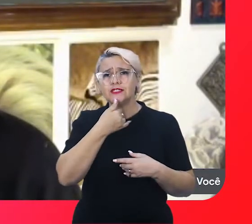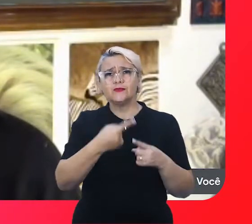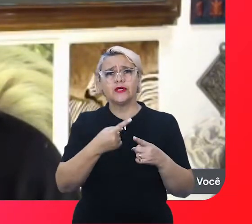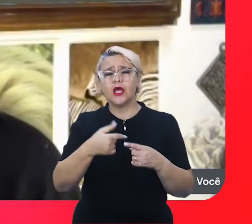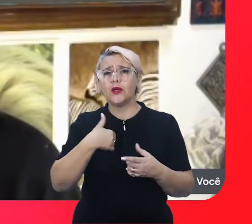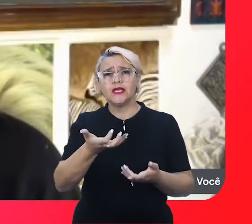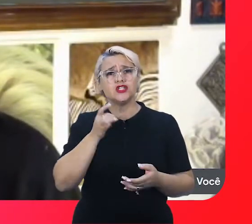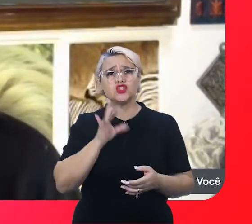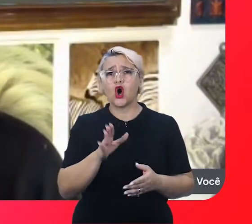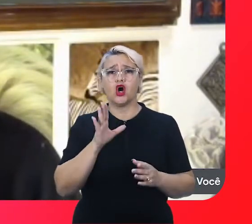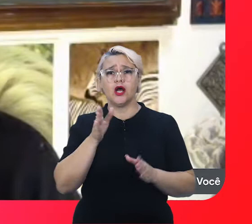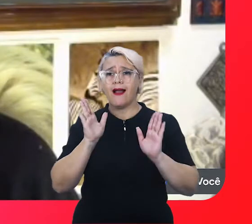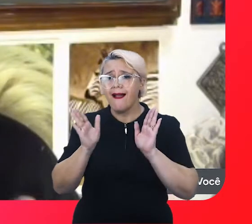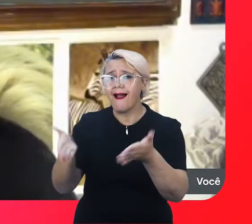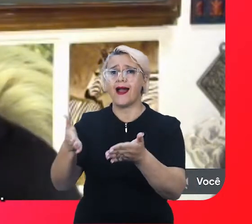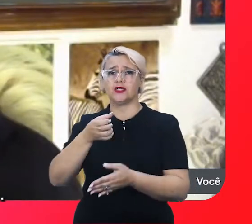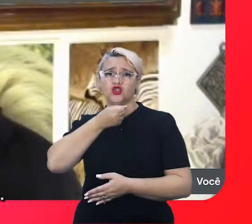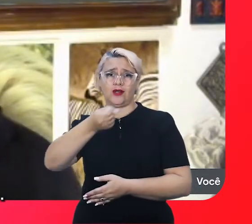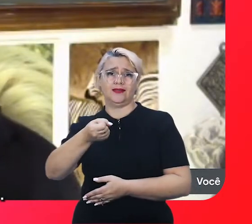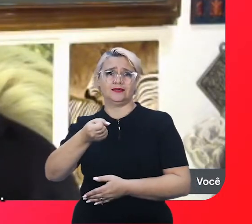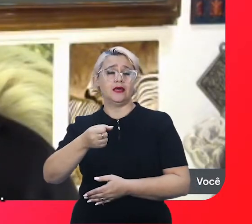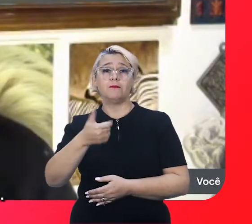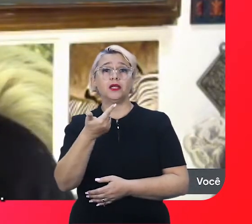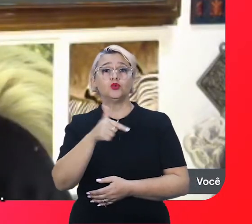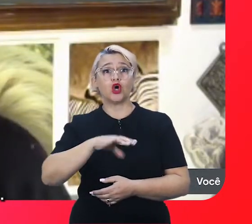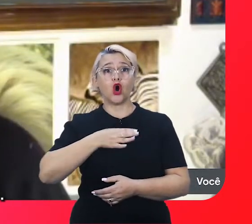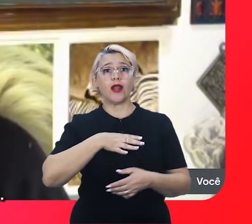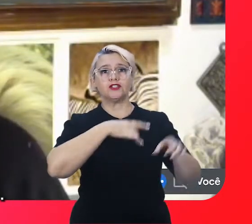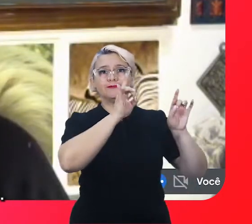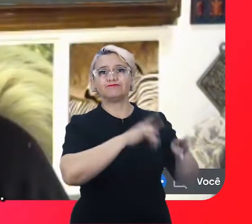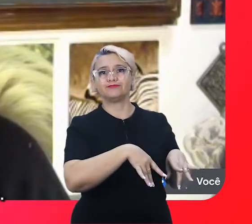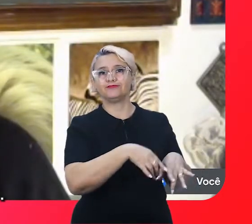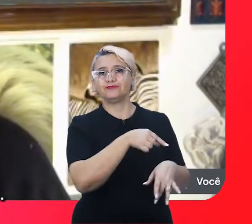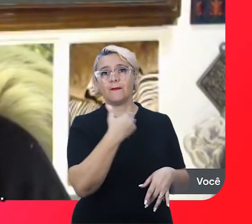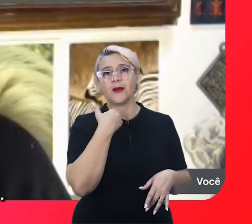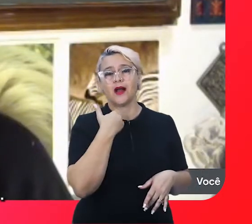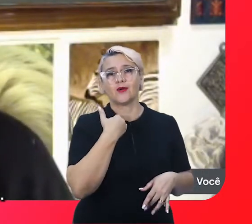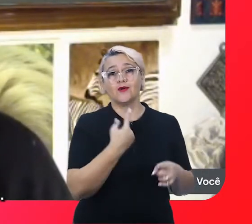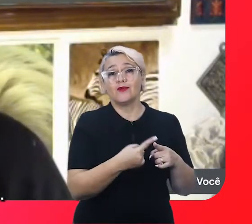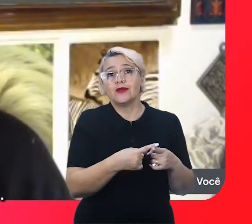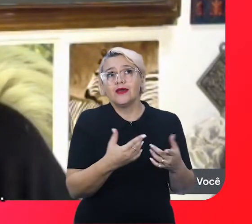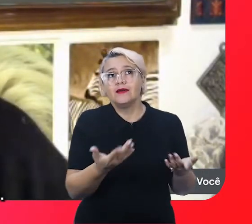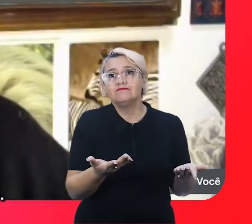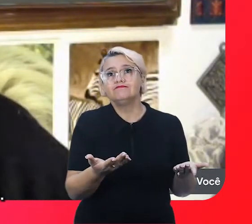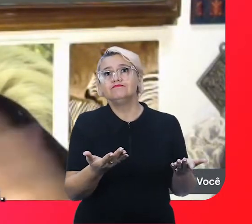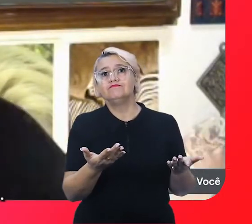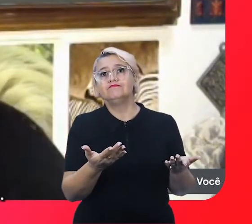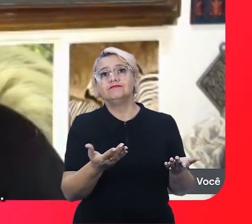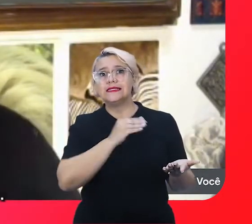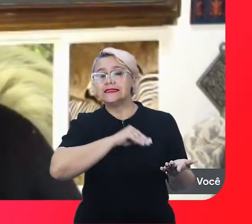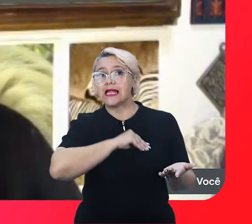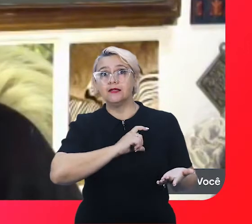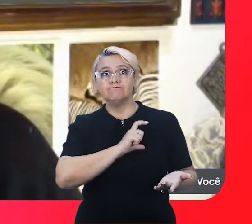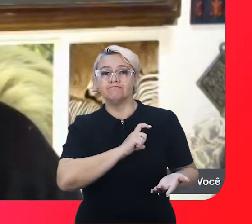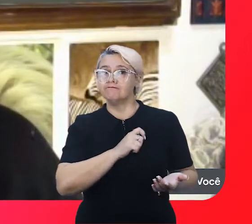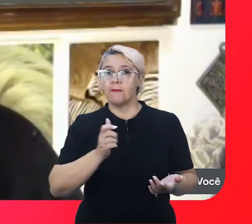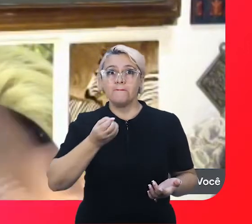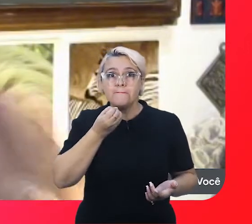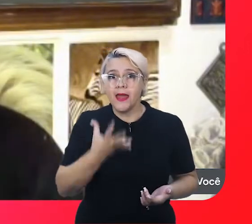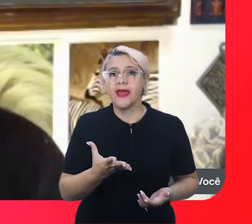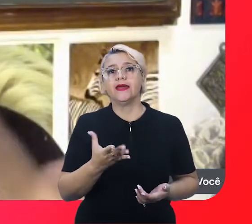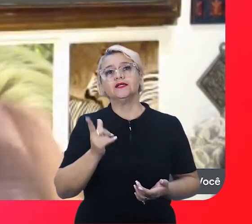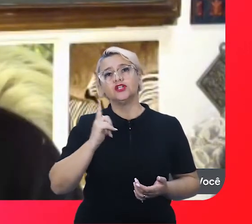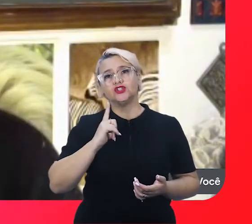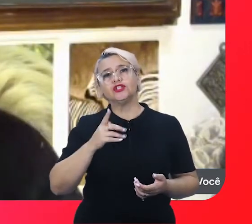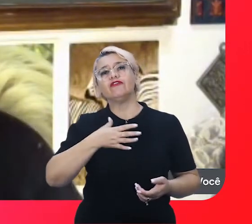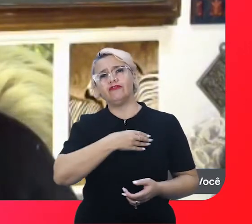só jornalista, mas eu não tinha coragem de pedir demissão do BNDES, porque Uhum. BNDES ganhava muito bem. Eu já